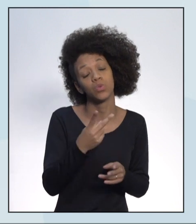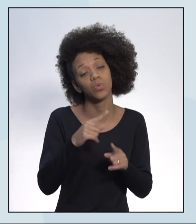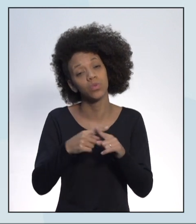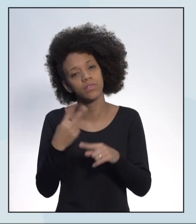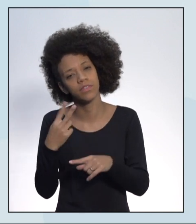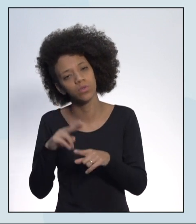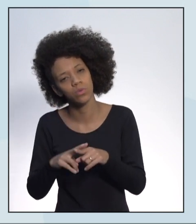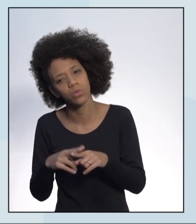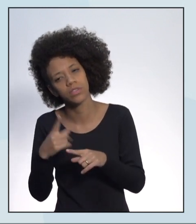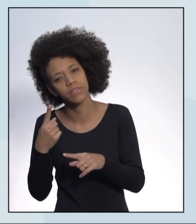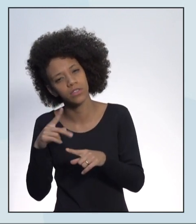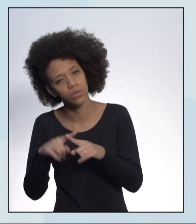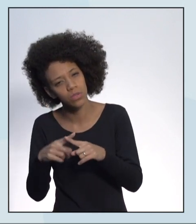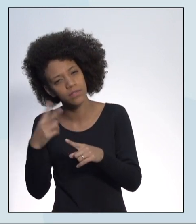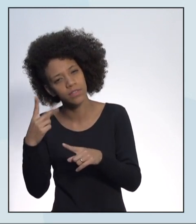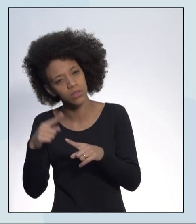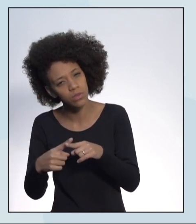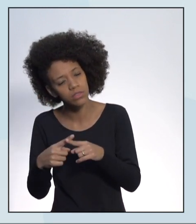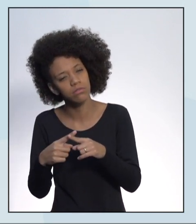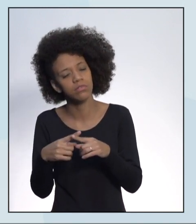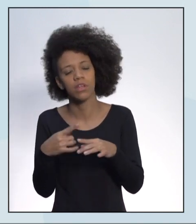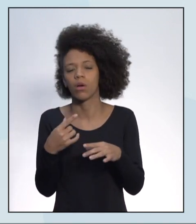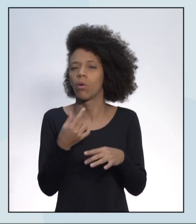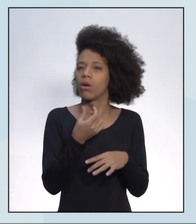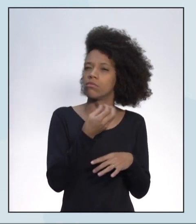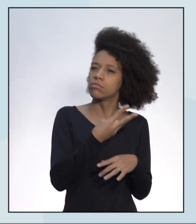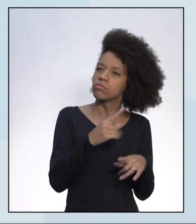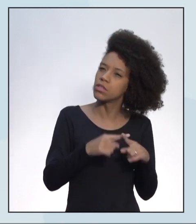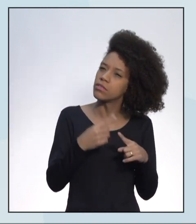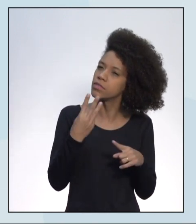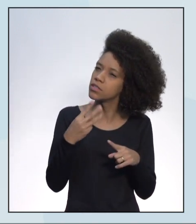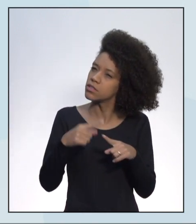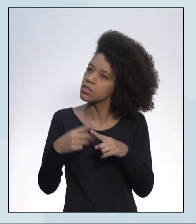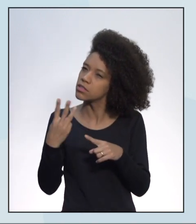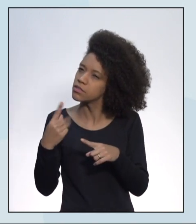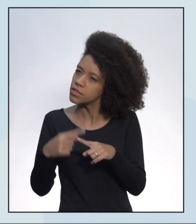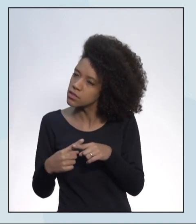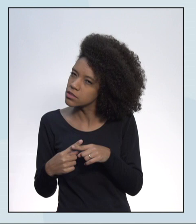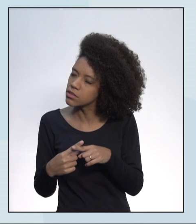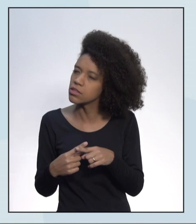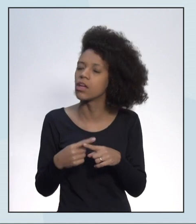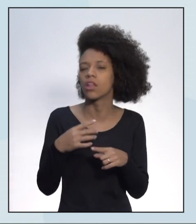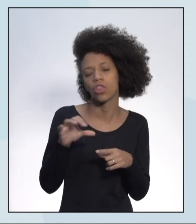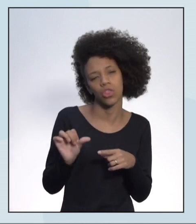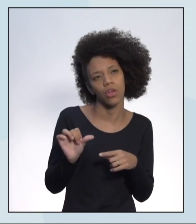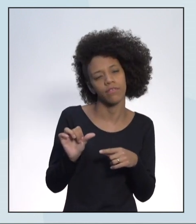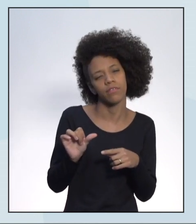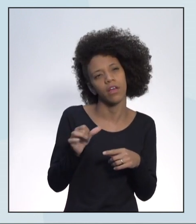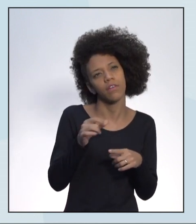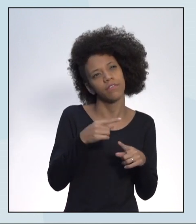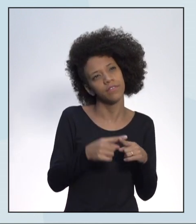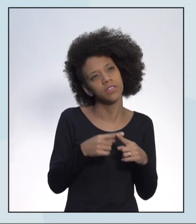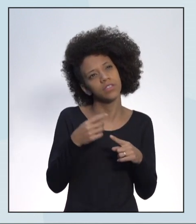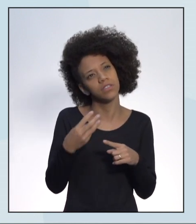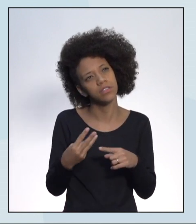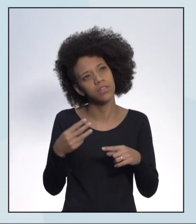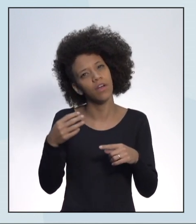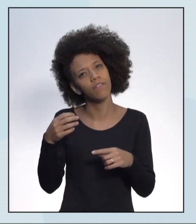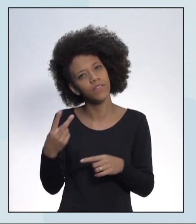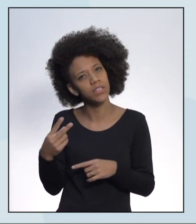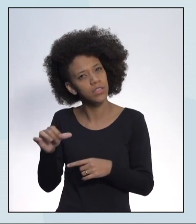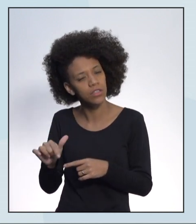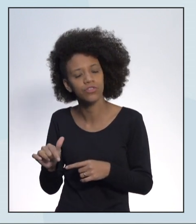vezes 2, 4, vezes 2, 8. Então o 2 não é. 3 vezes 3 vezes 3, 3 vezes 3, 9, vezes 3, 27. Então o 3 também não